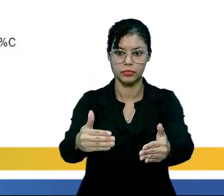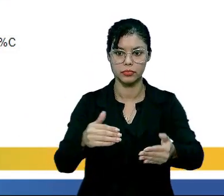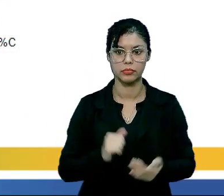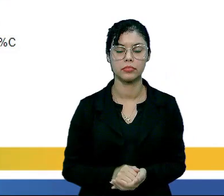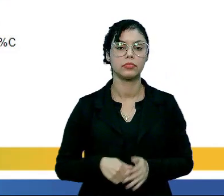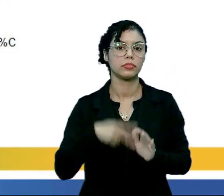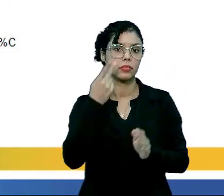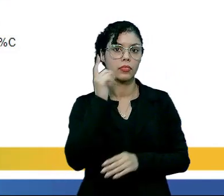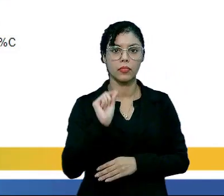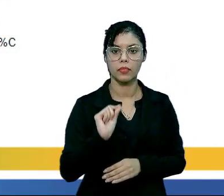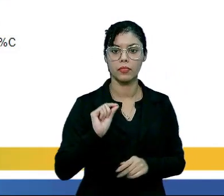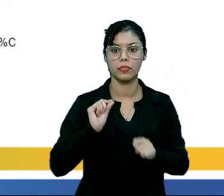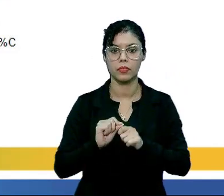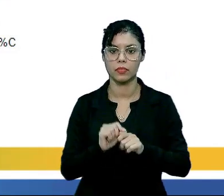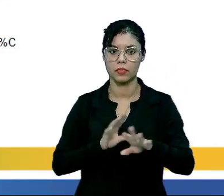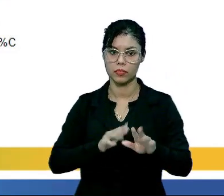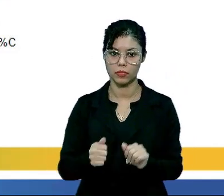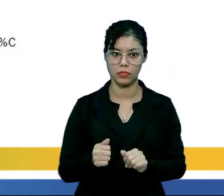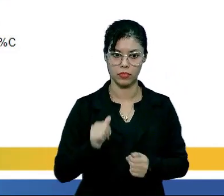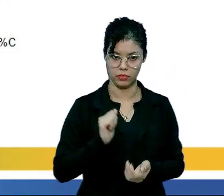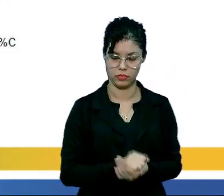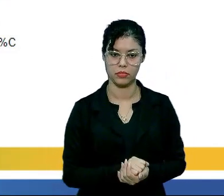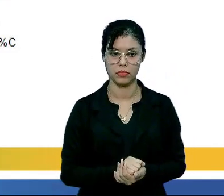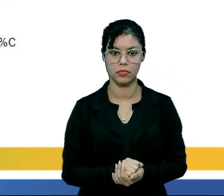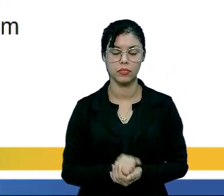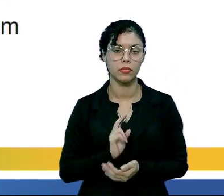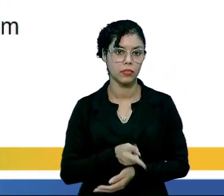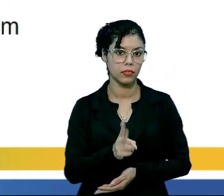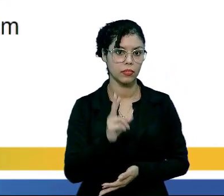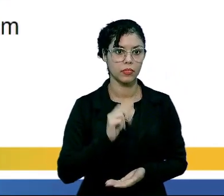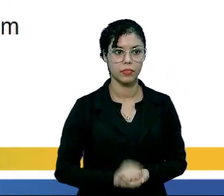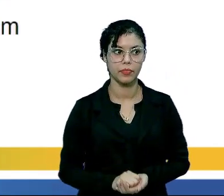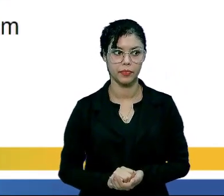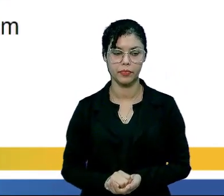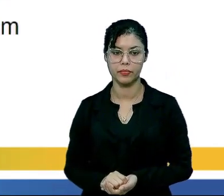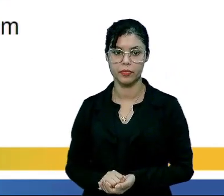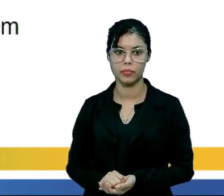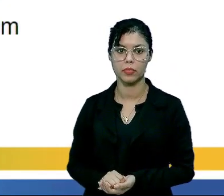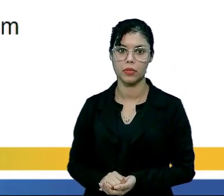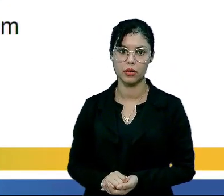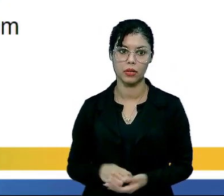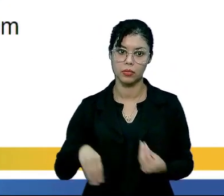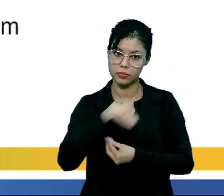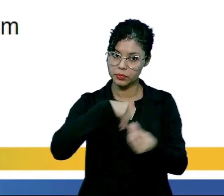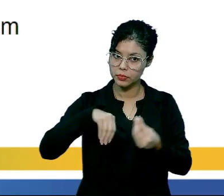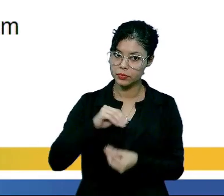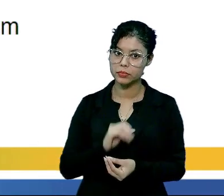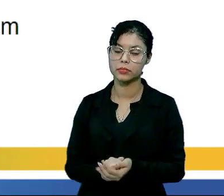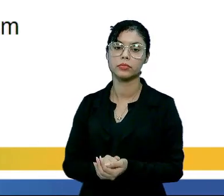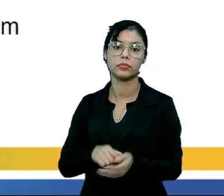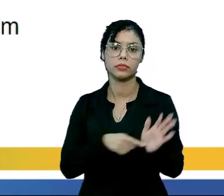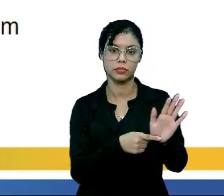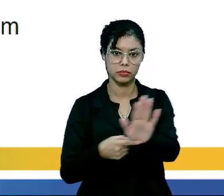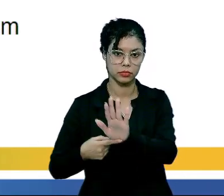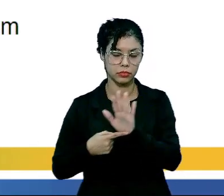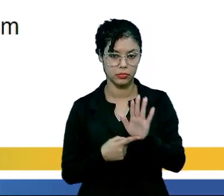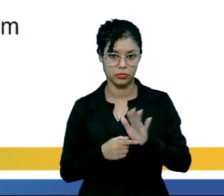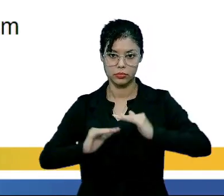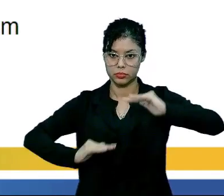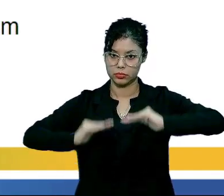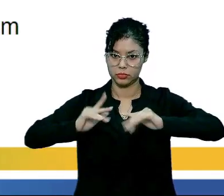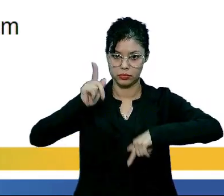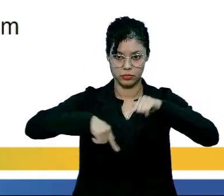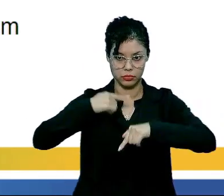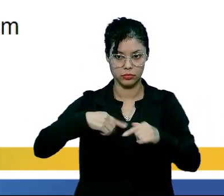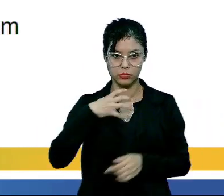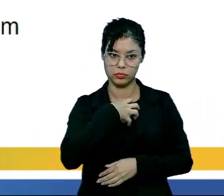está falando para a gente da formação do carbonato de sódio. Seguindo. A reação reversível mencionada